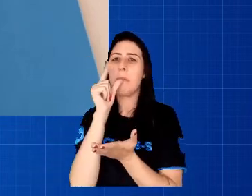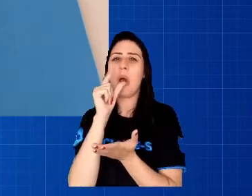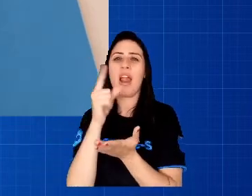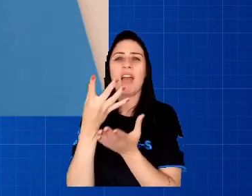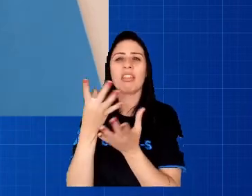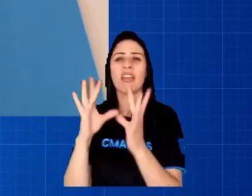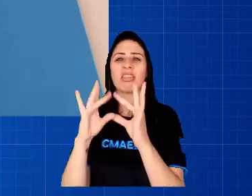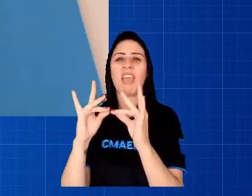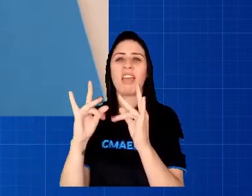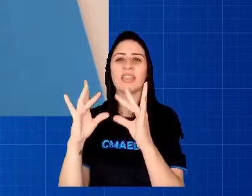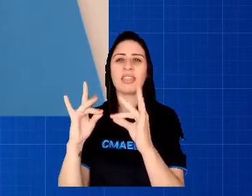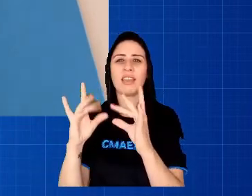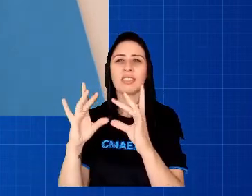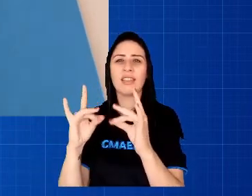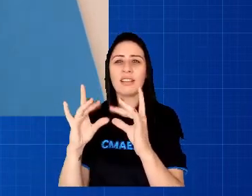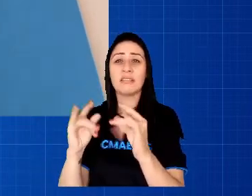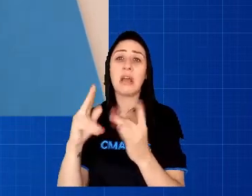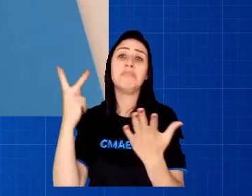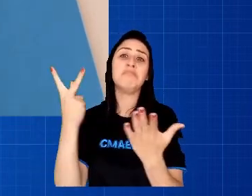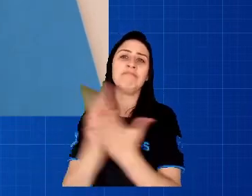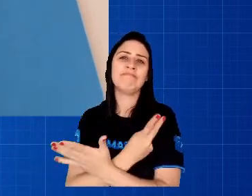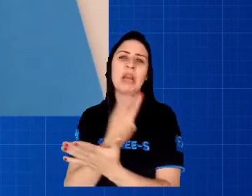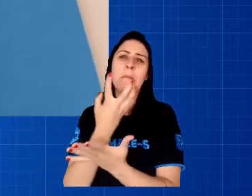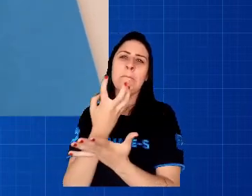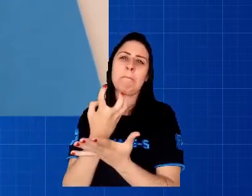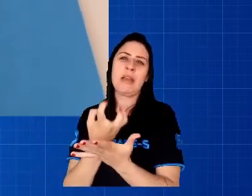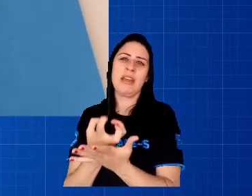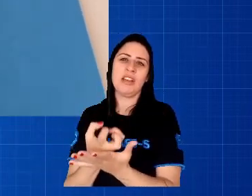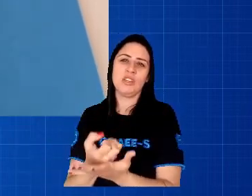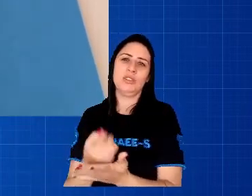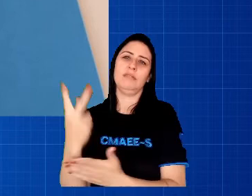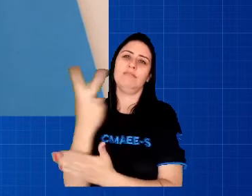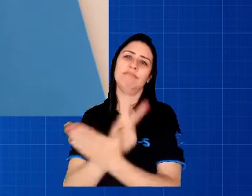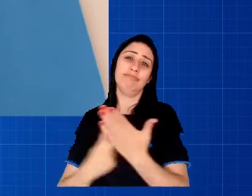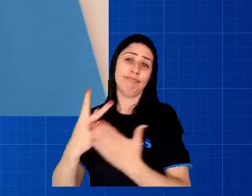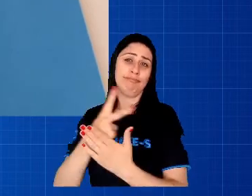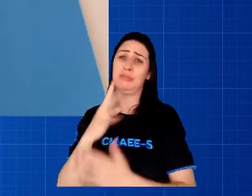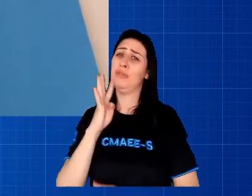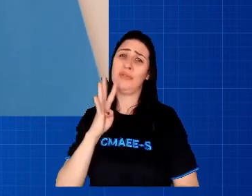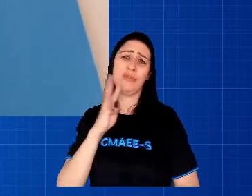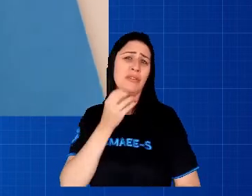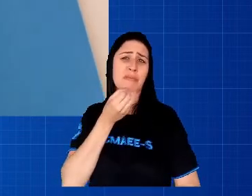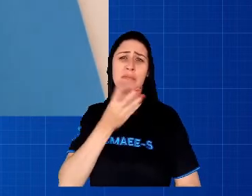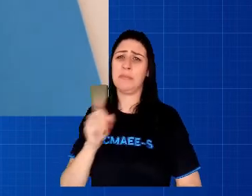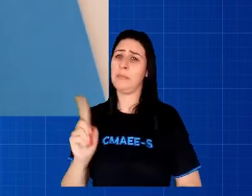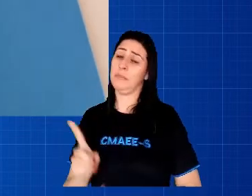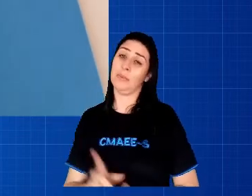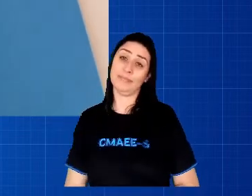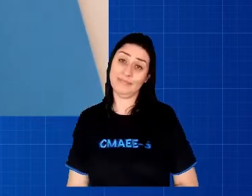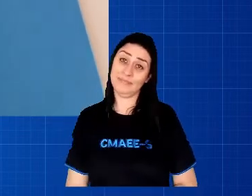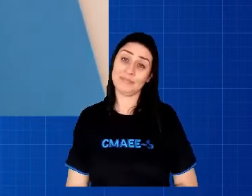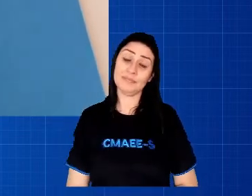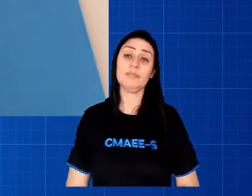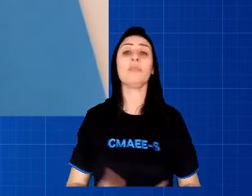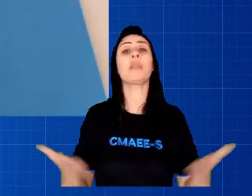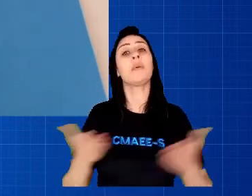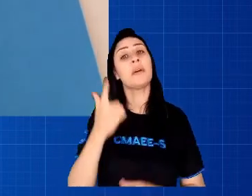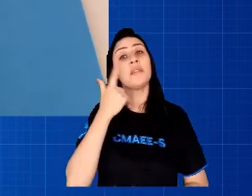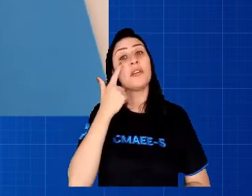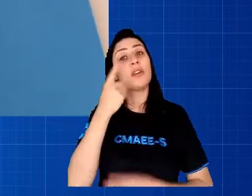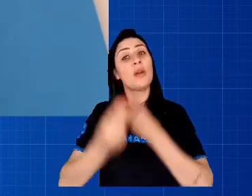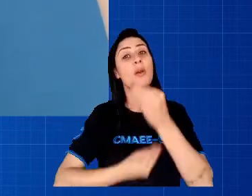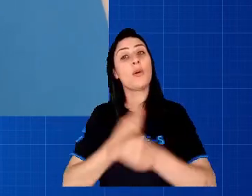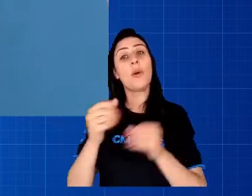acabar umedecendo a tinta e manchando o trabalho. Daí já não vai ficar tão legal, não vai ficar tão bacana. Vamos ver como fica